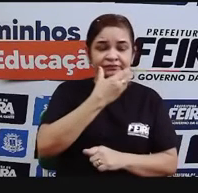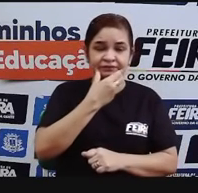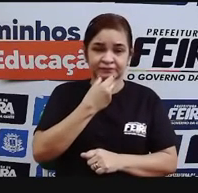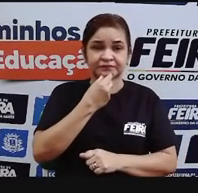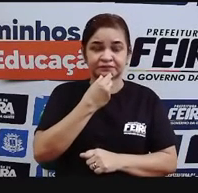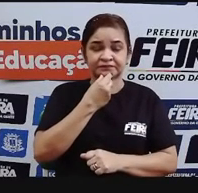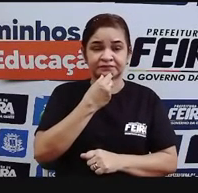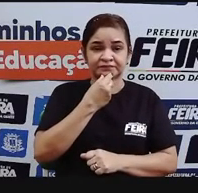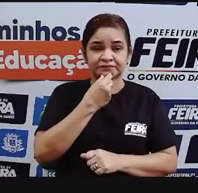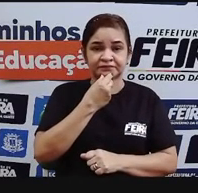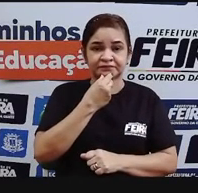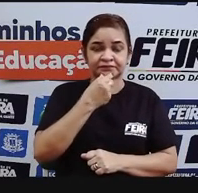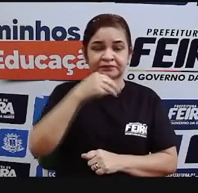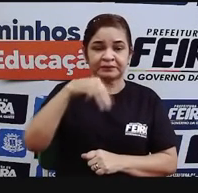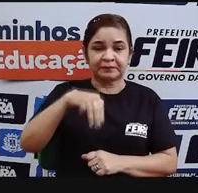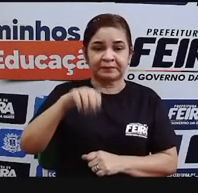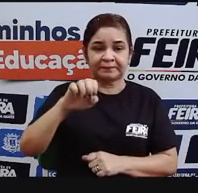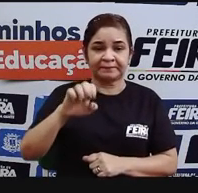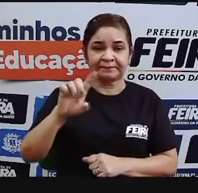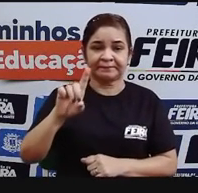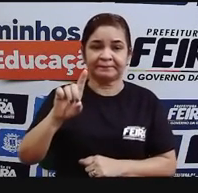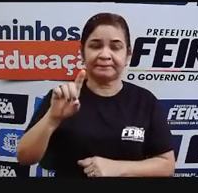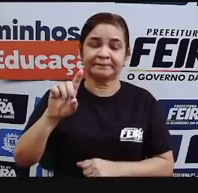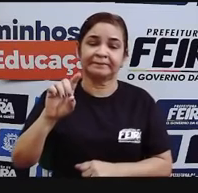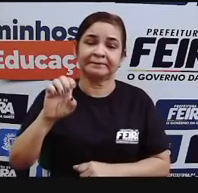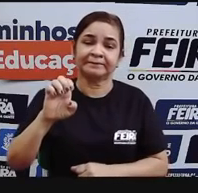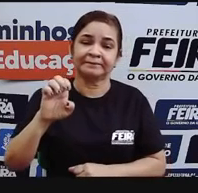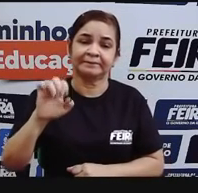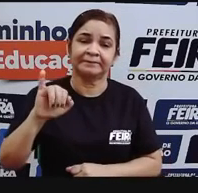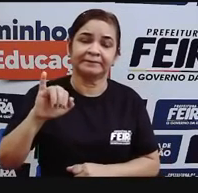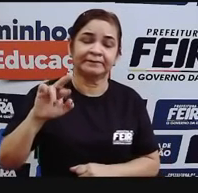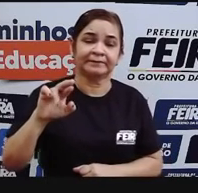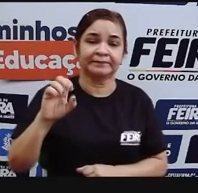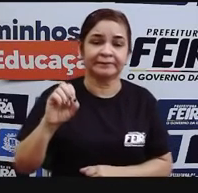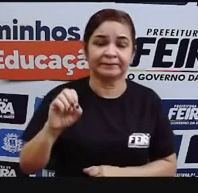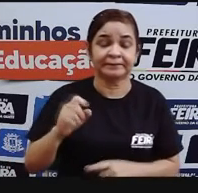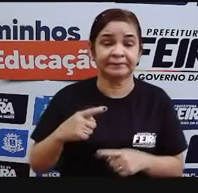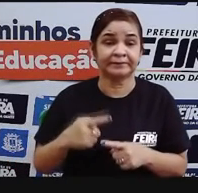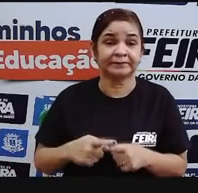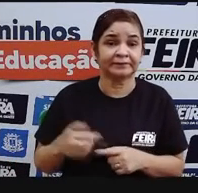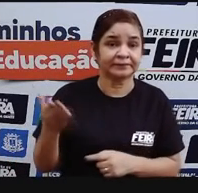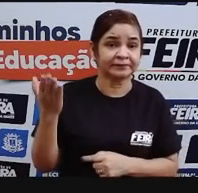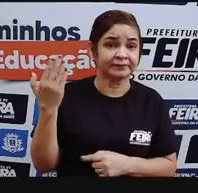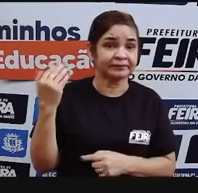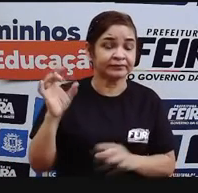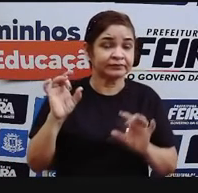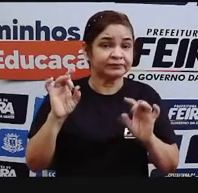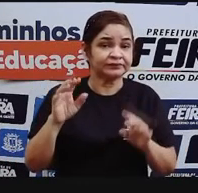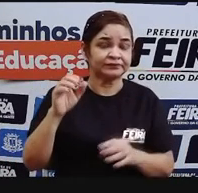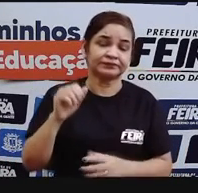como Soldado Medeiros, já que somente homens faziam parte do exército.